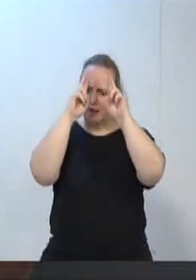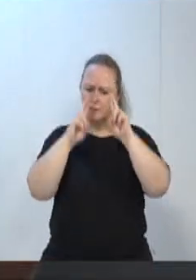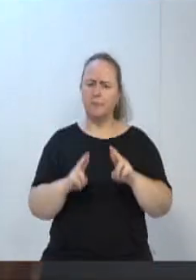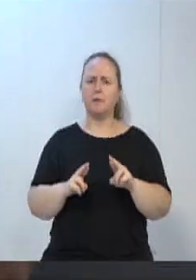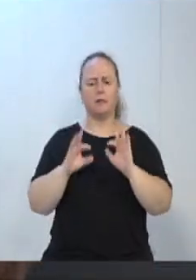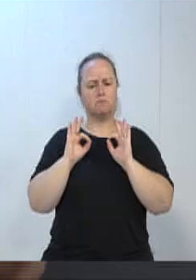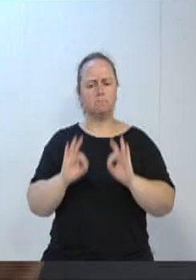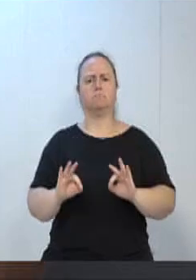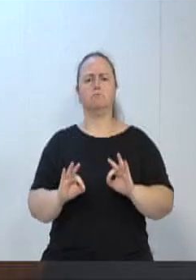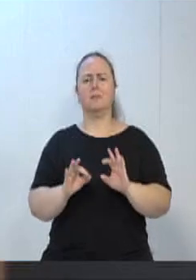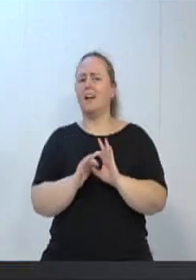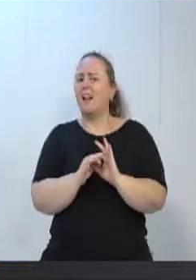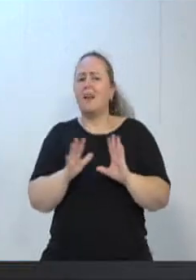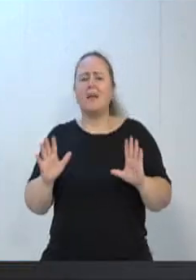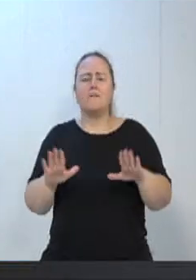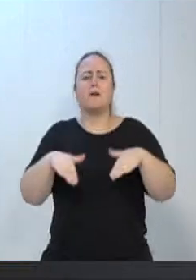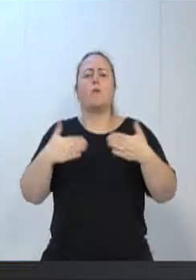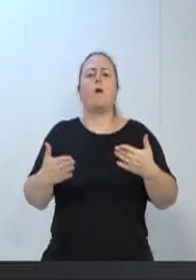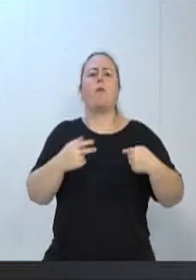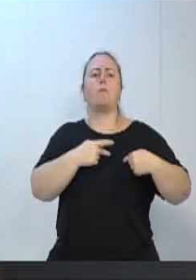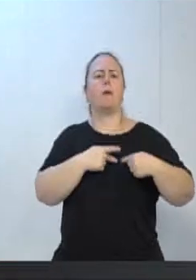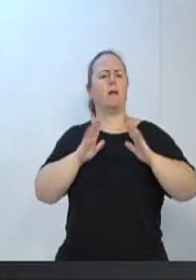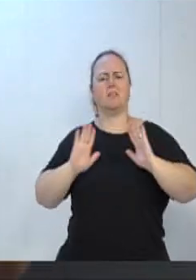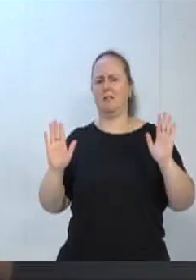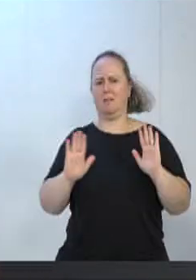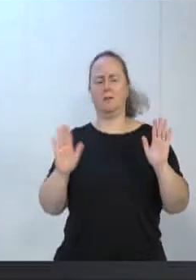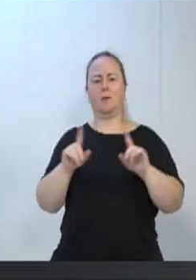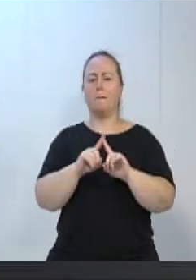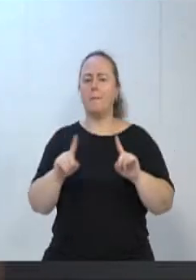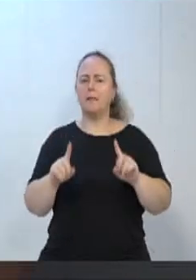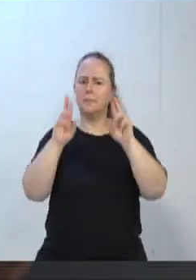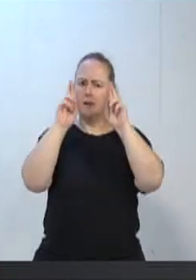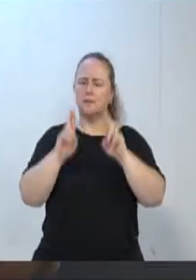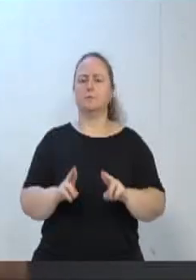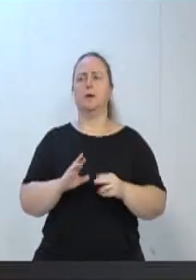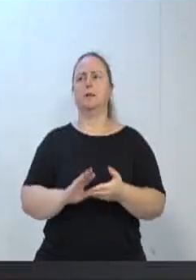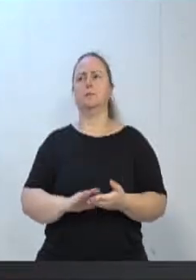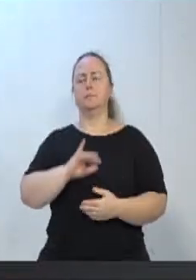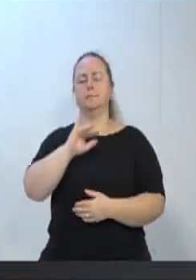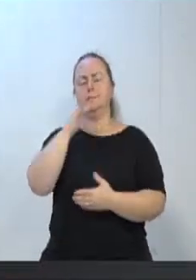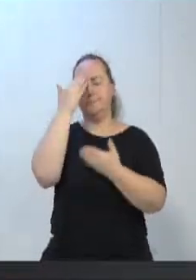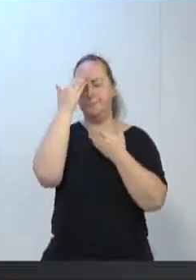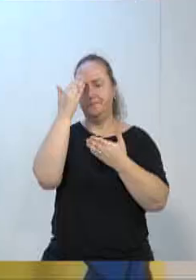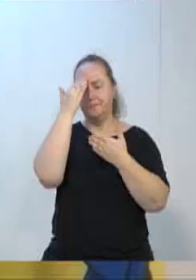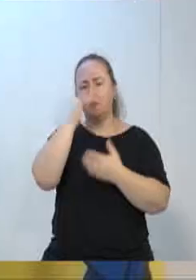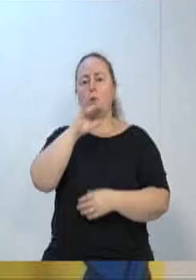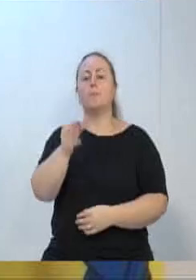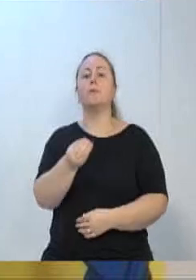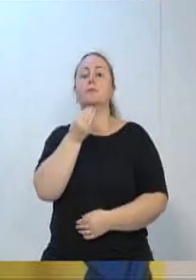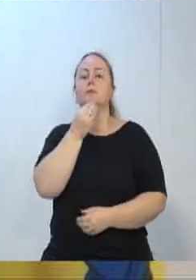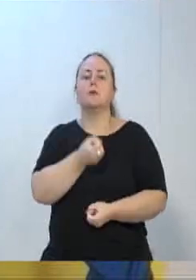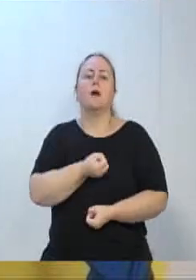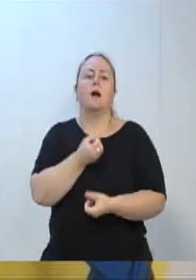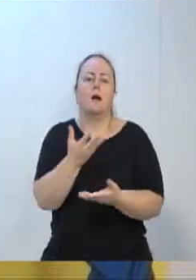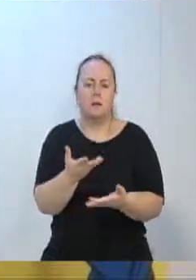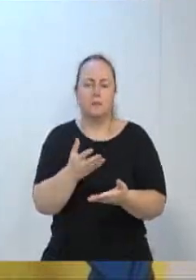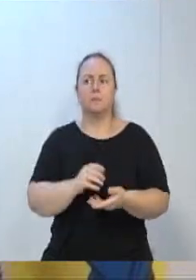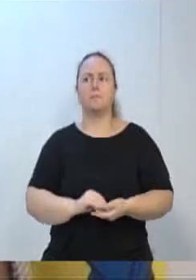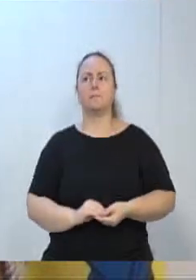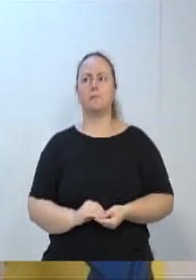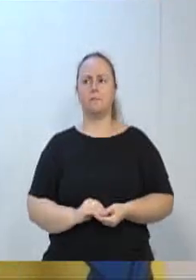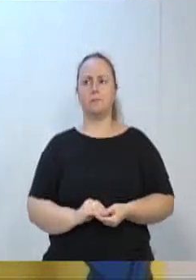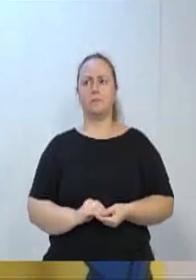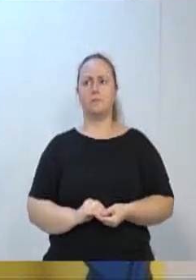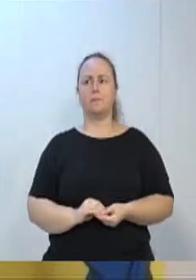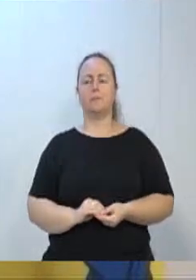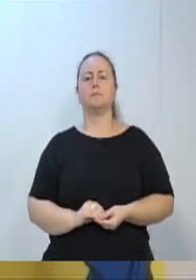base ou situação, ou oposição, enfim. Mas obrigado pela oportunidade de poder também fazer esse desabafo. Obrigado. Obrigado, vereador Adriano. Vereadora Silmara,